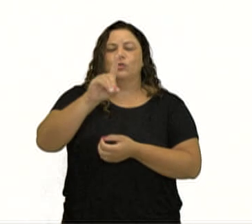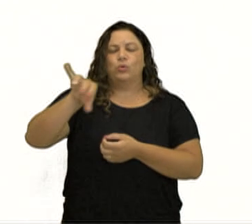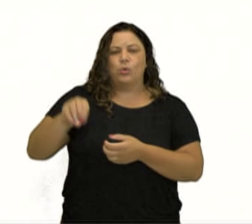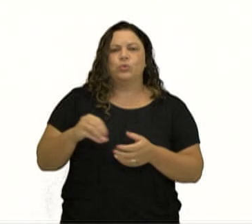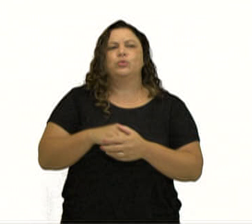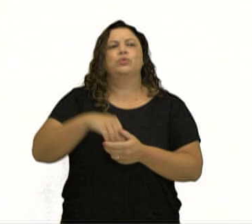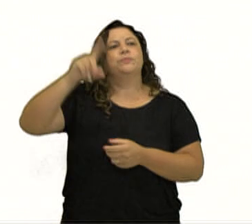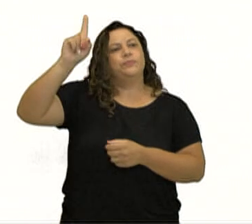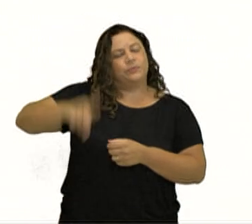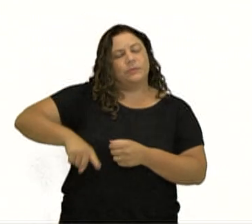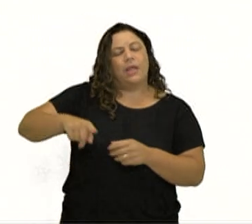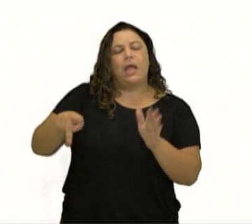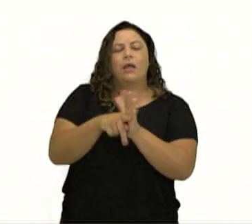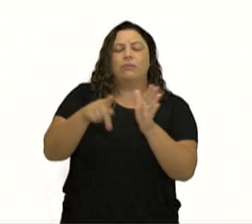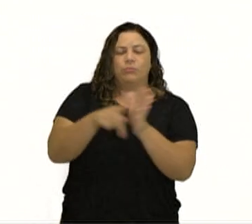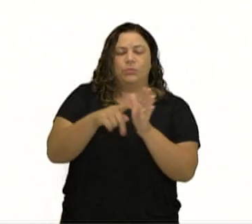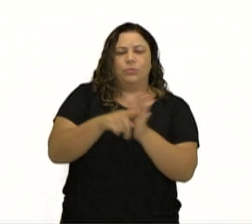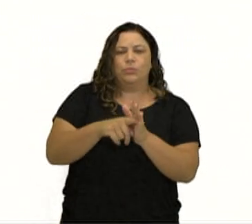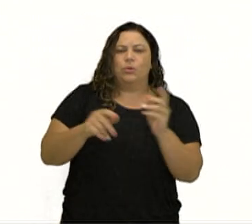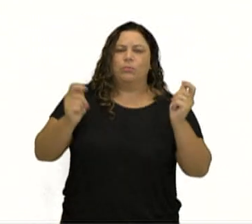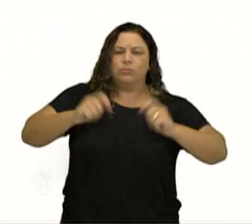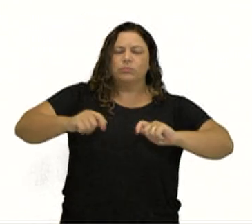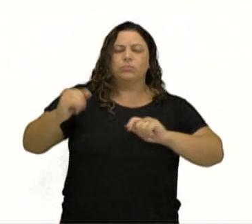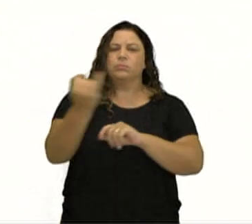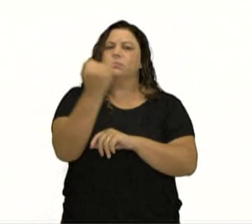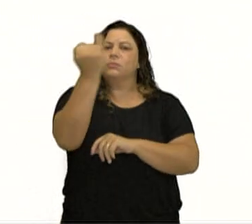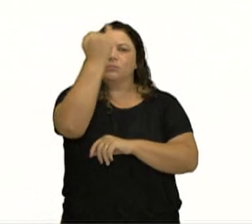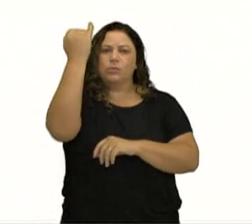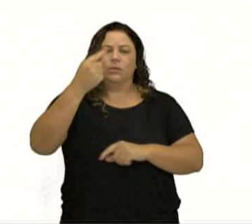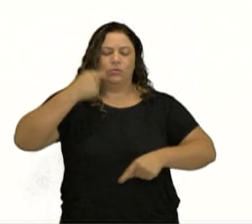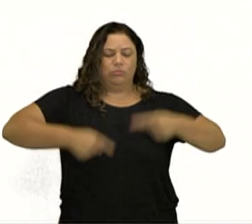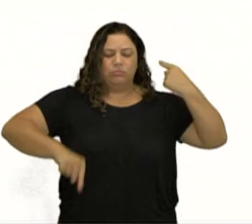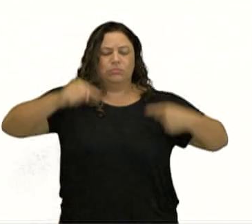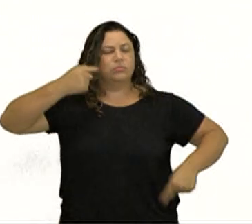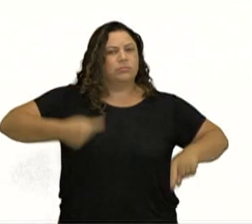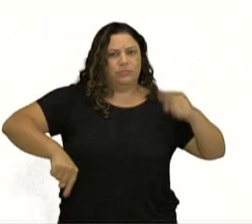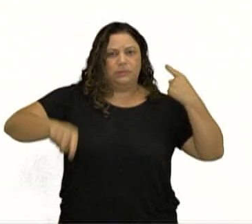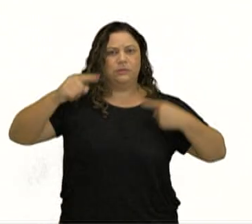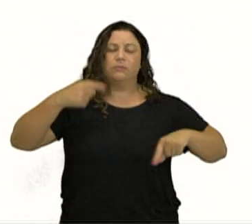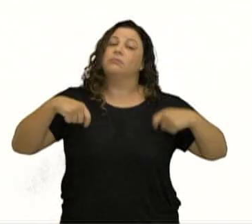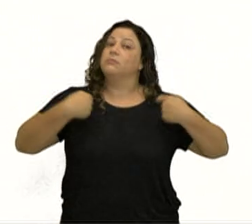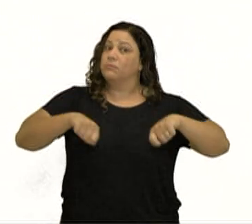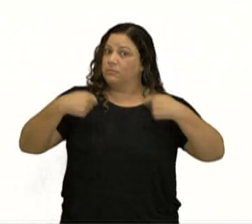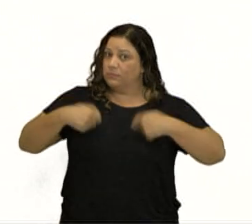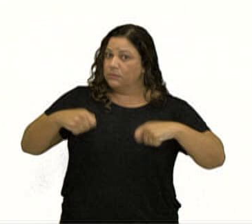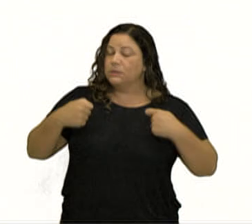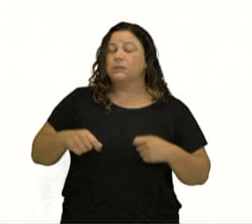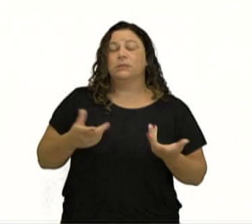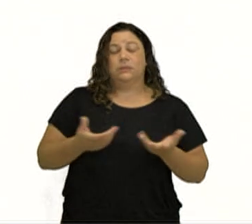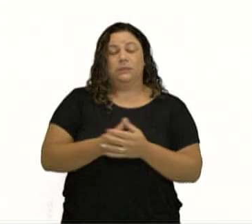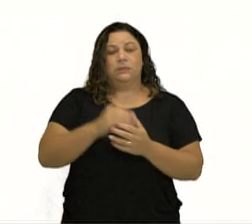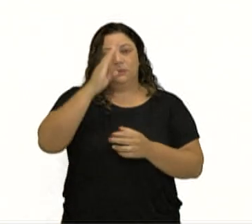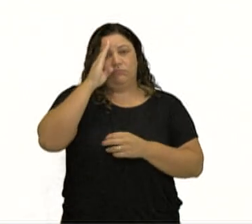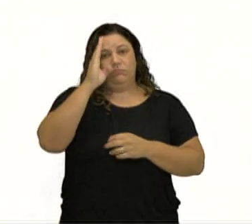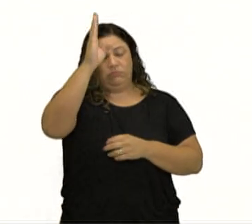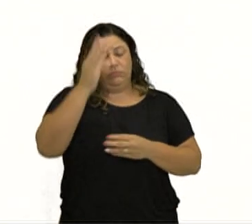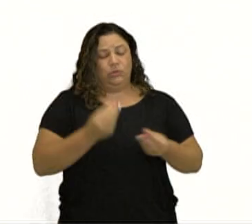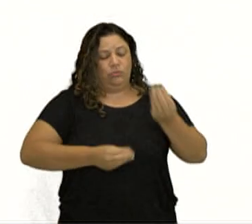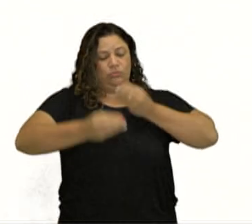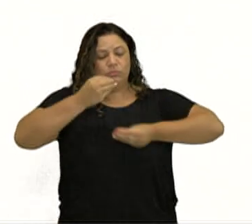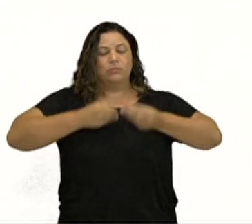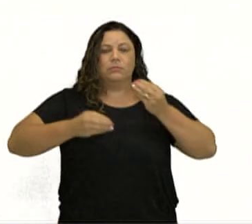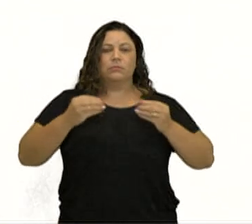é um dos minerais mais importantes para o bom funcionamento do corpo. Ele é vital para a manutenção de